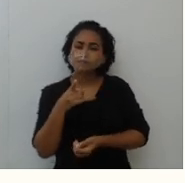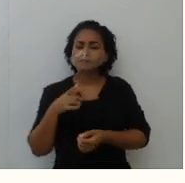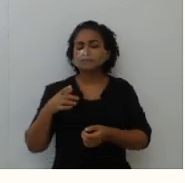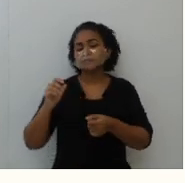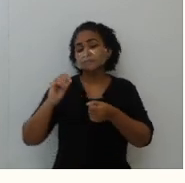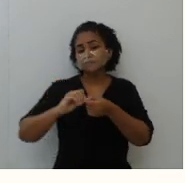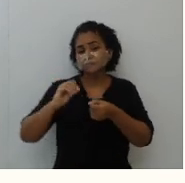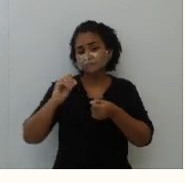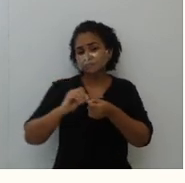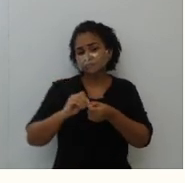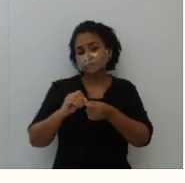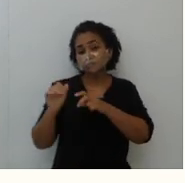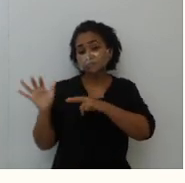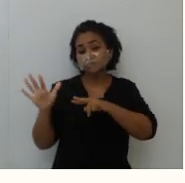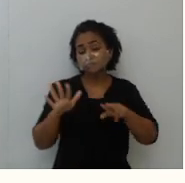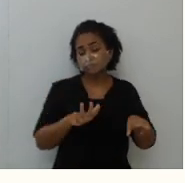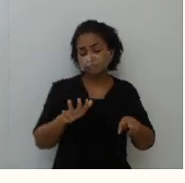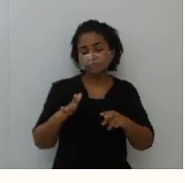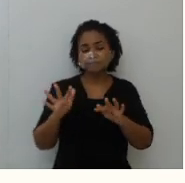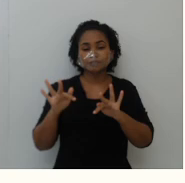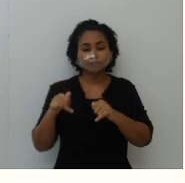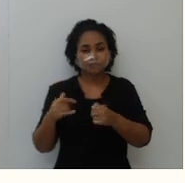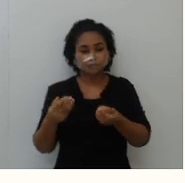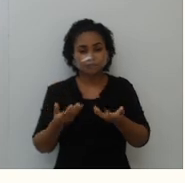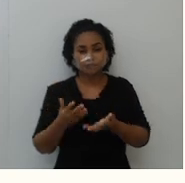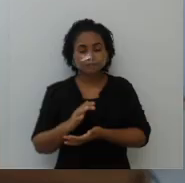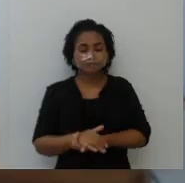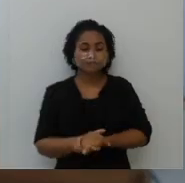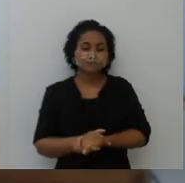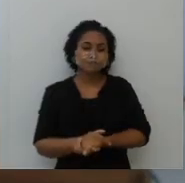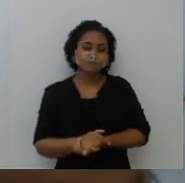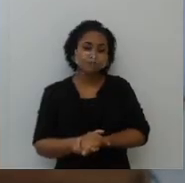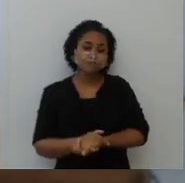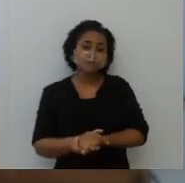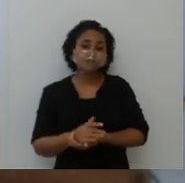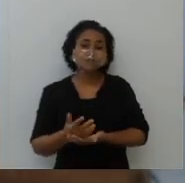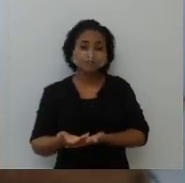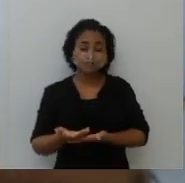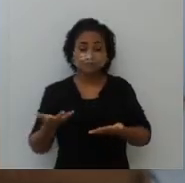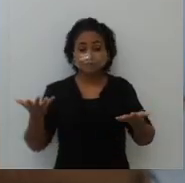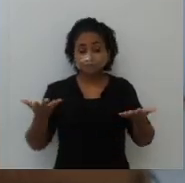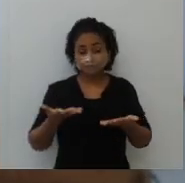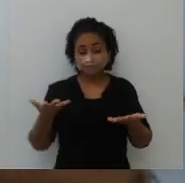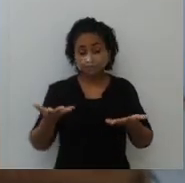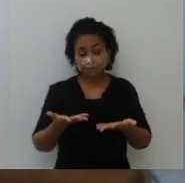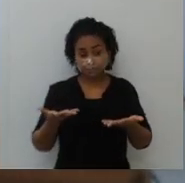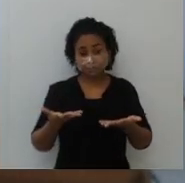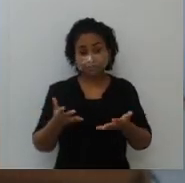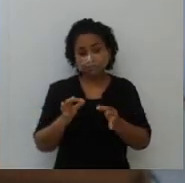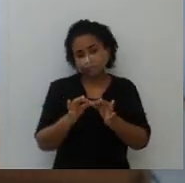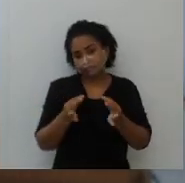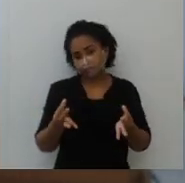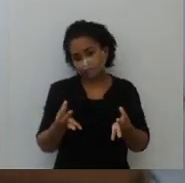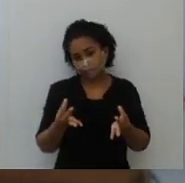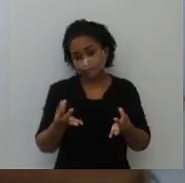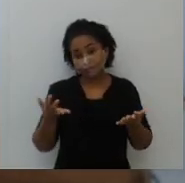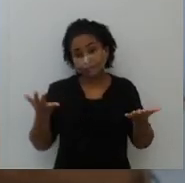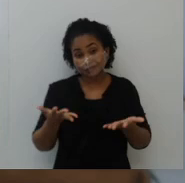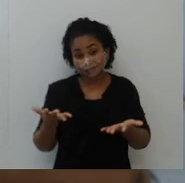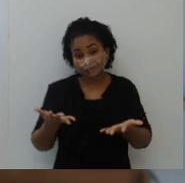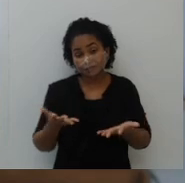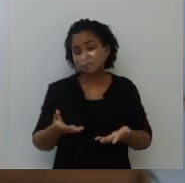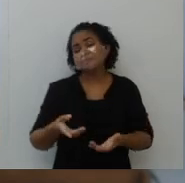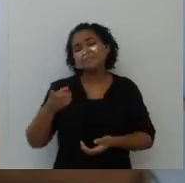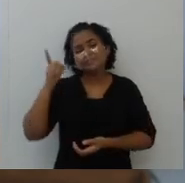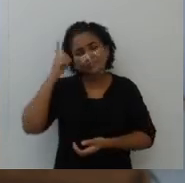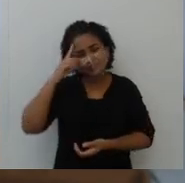geralmente faz nos finais de semana? Então, esse é o presente simples, não é o que a gente está fazendo agora, mas sim